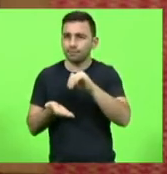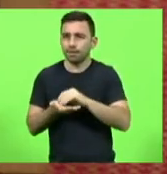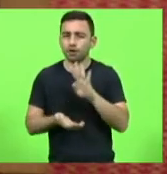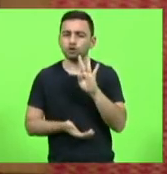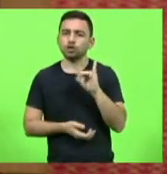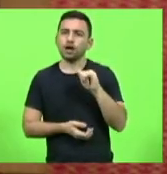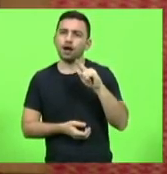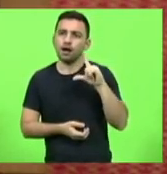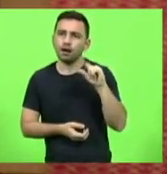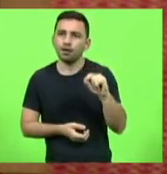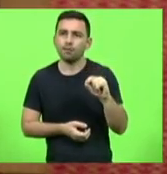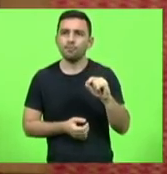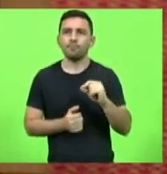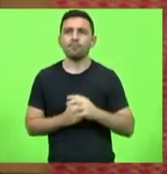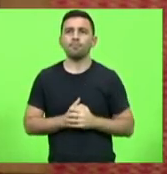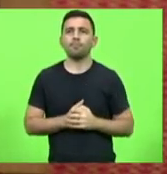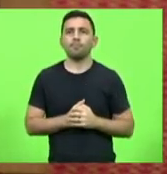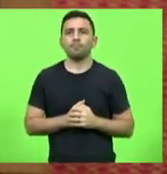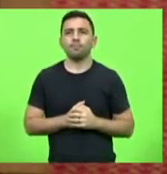quando